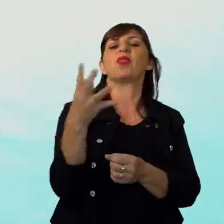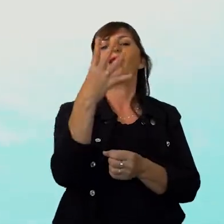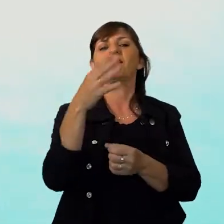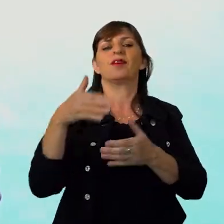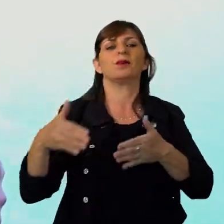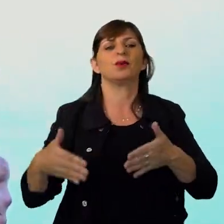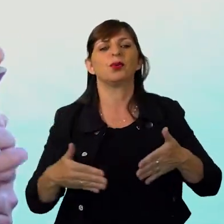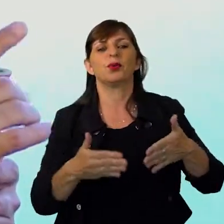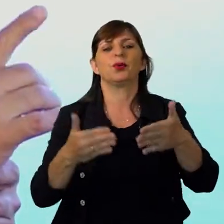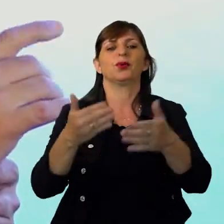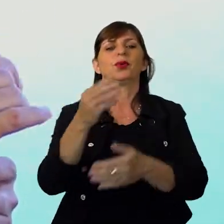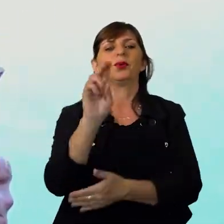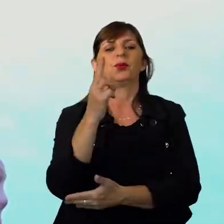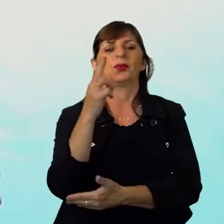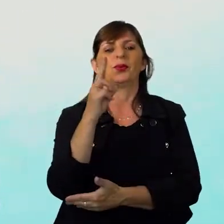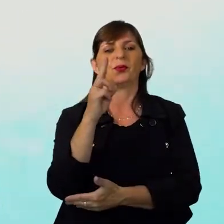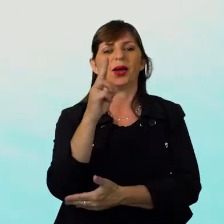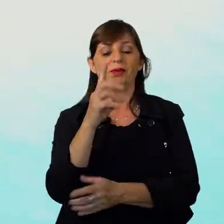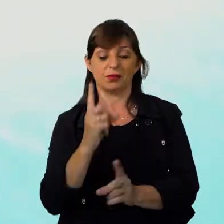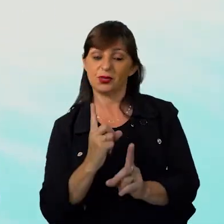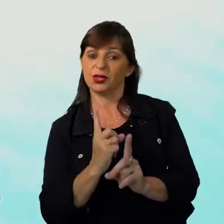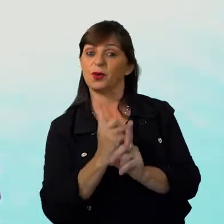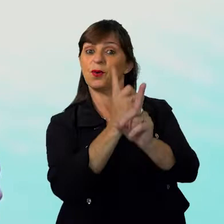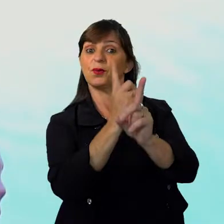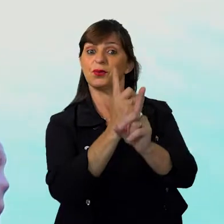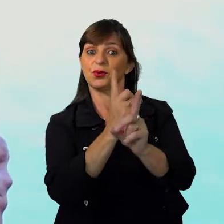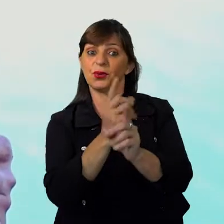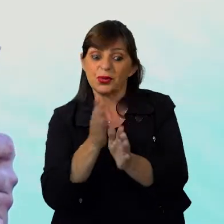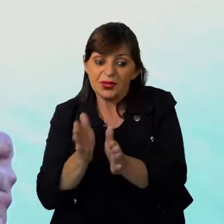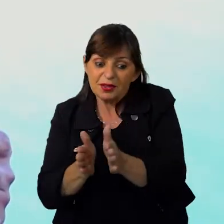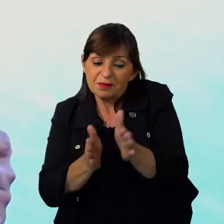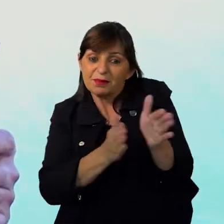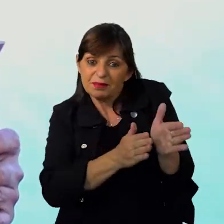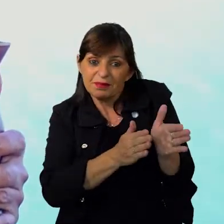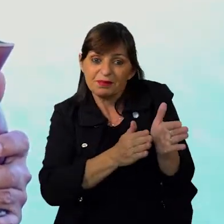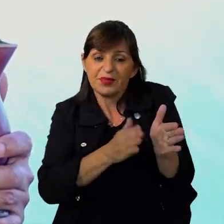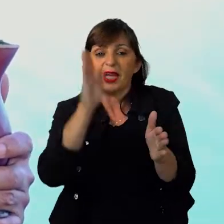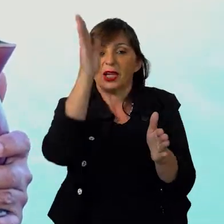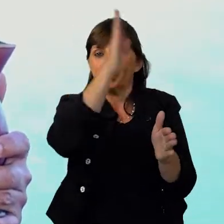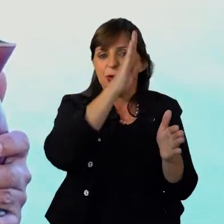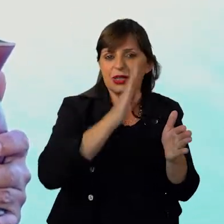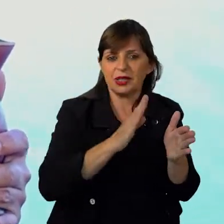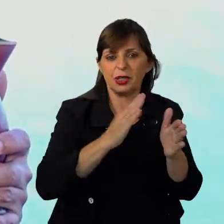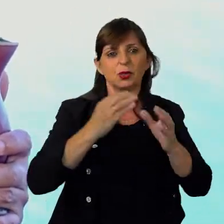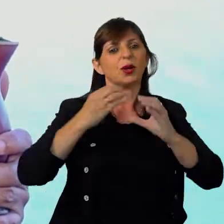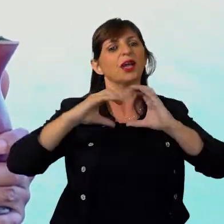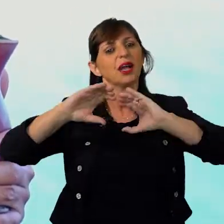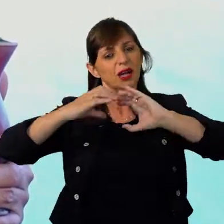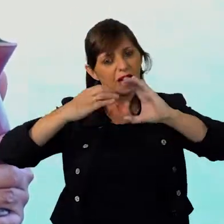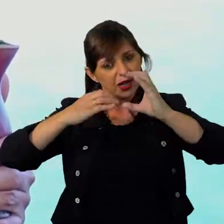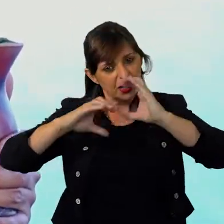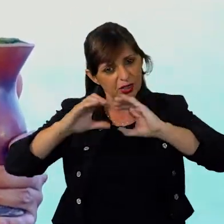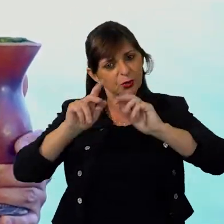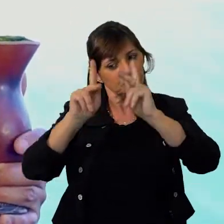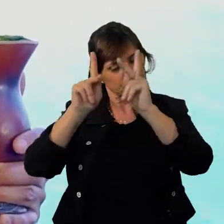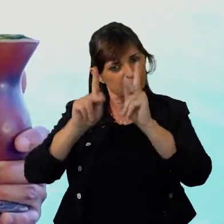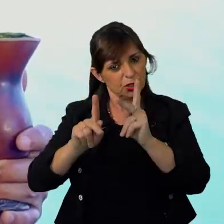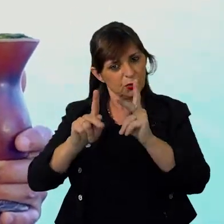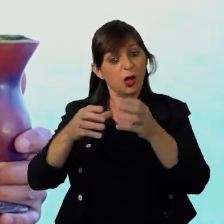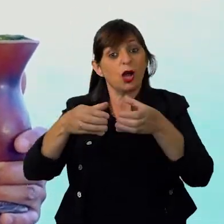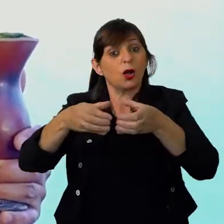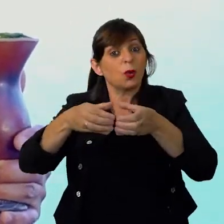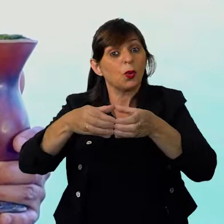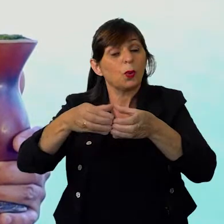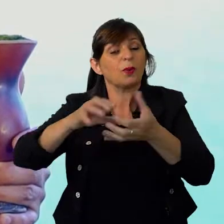temos os encontros costeiros que são os cantores os grupos de